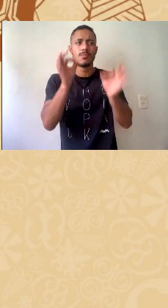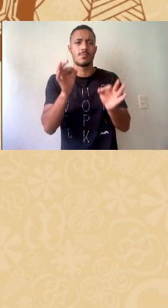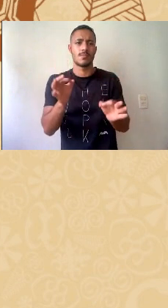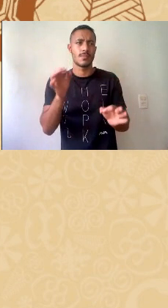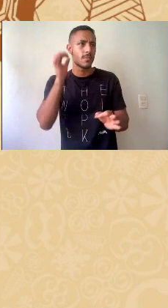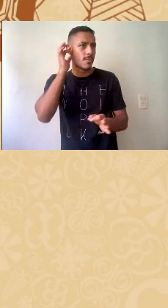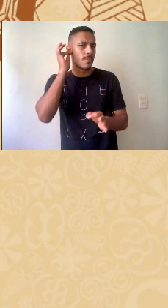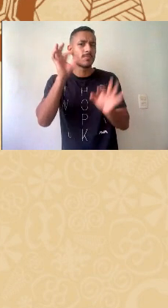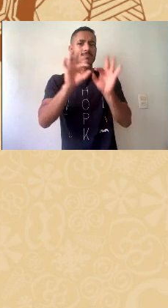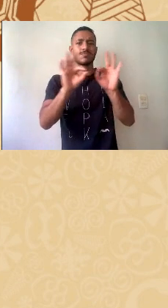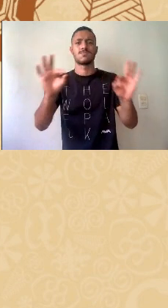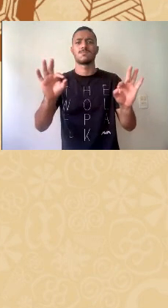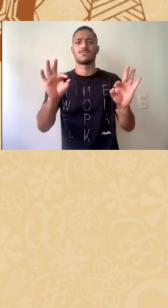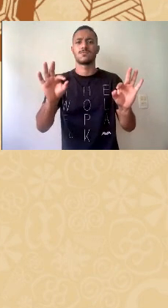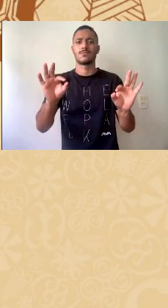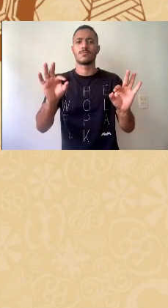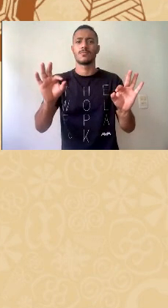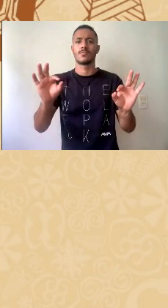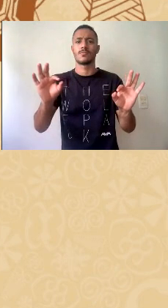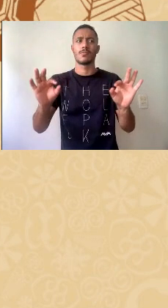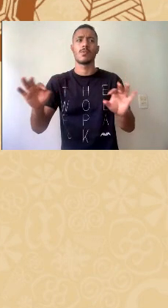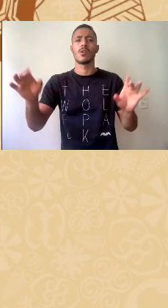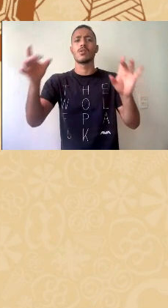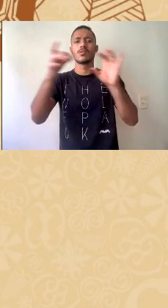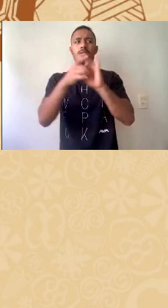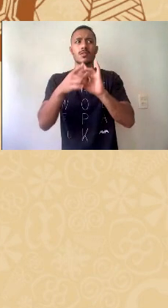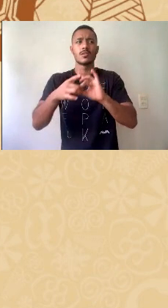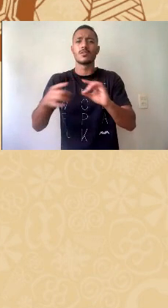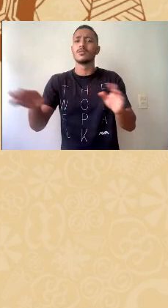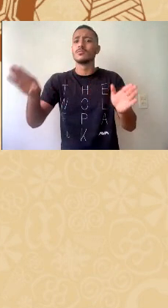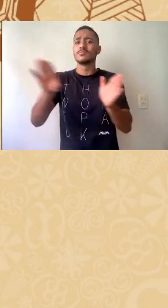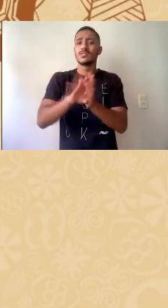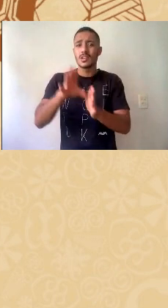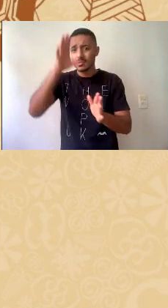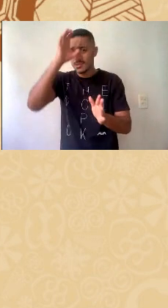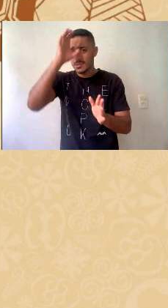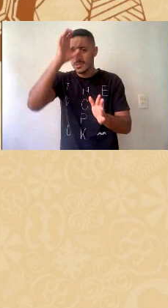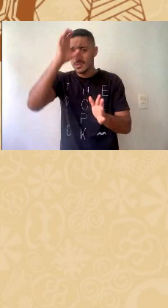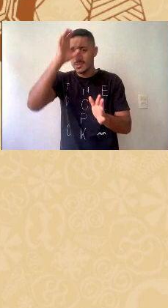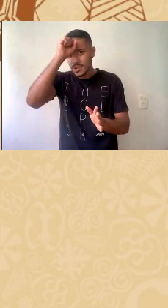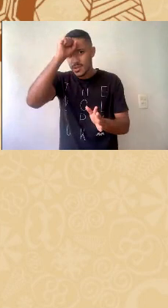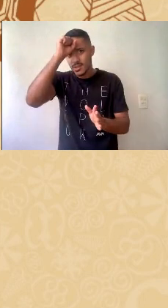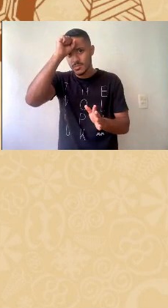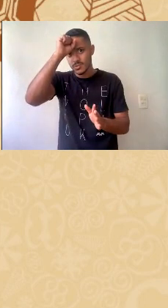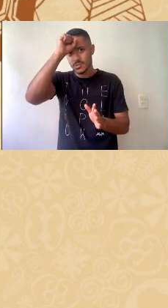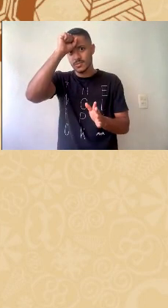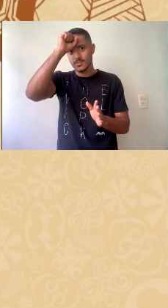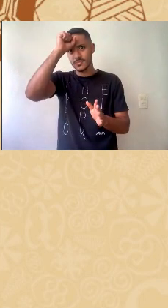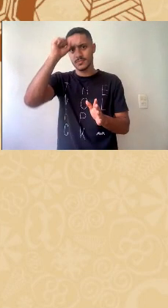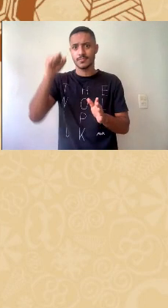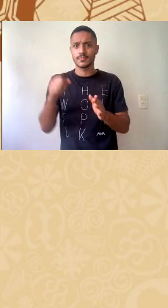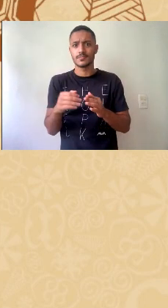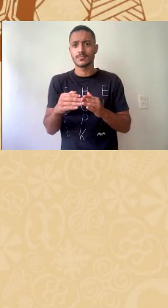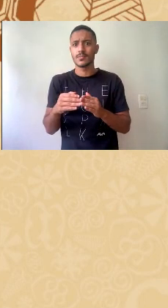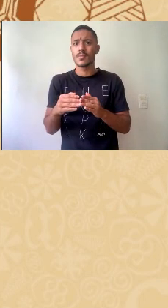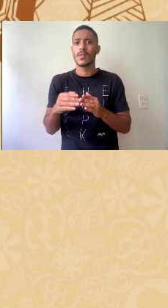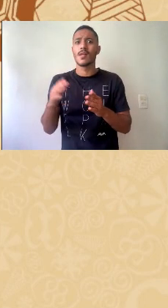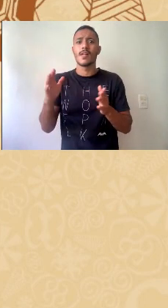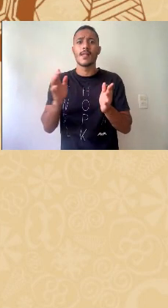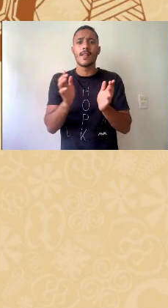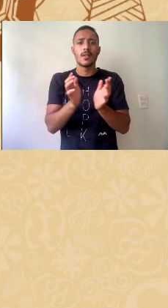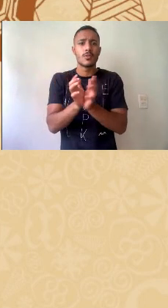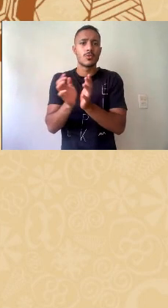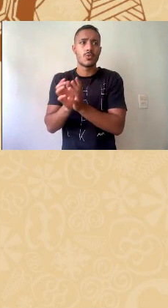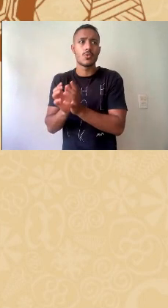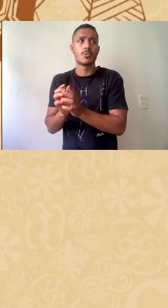que está aqui, né? Viemos e aprendemos com o movimento social. Então, nada sem